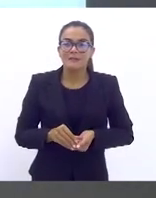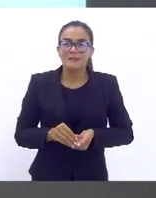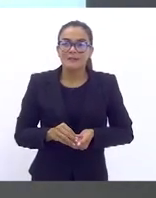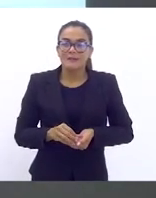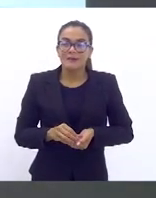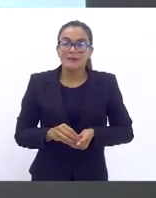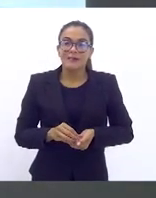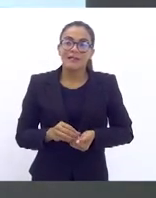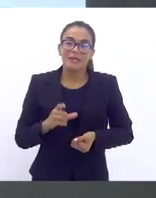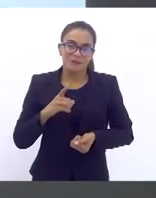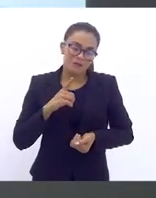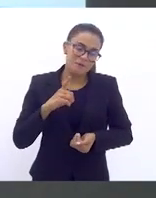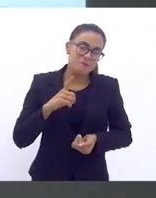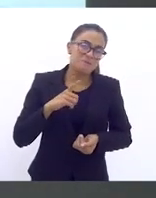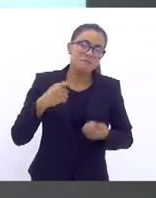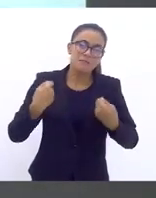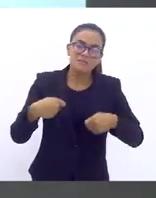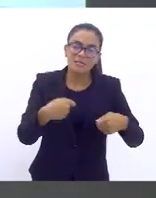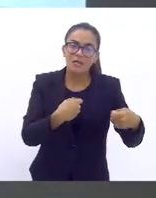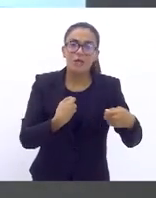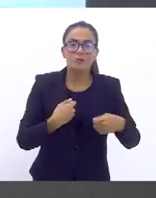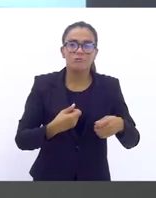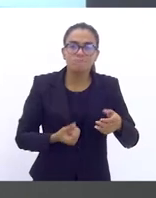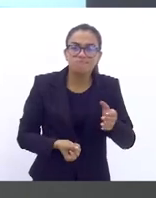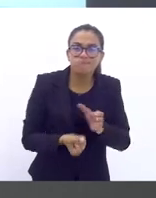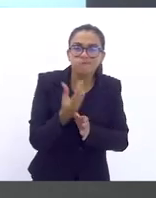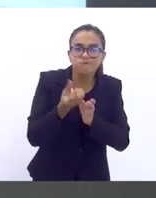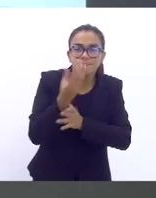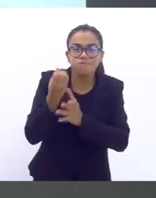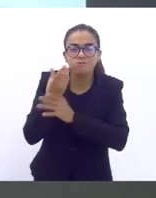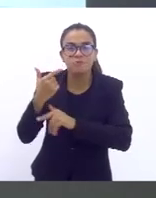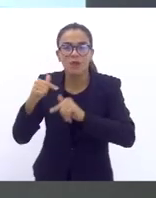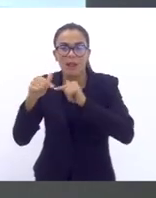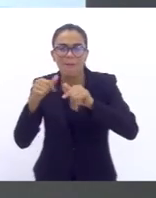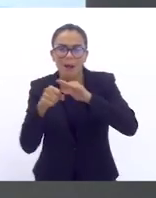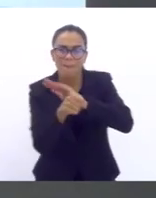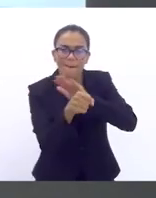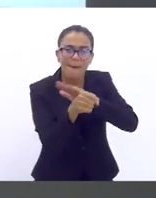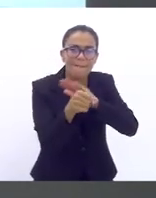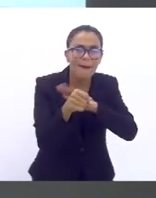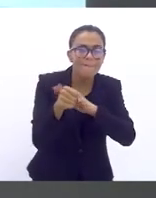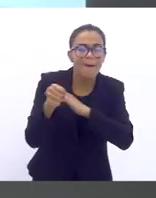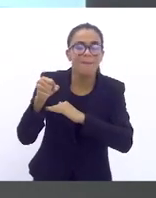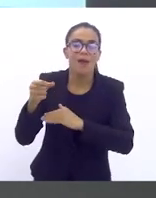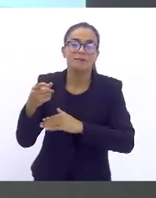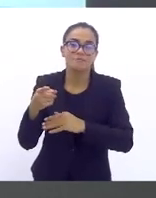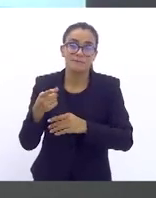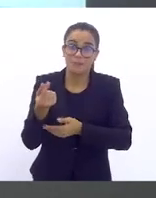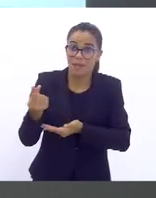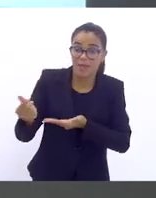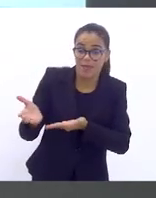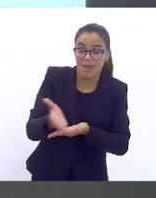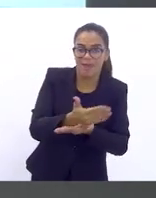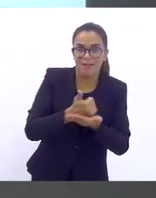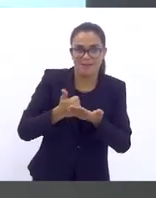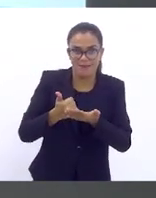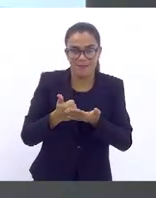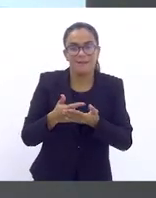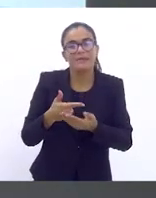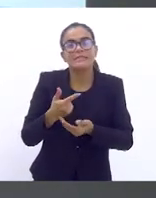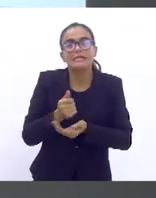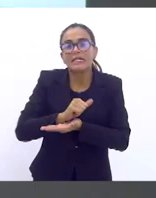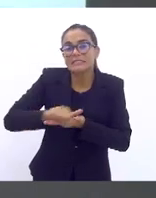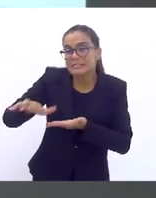os pontos centrais a necessidade de gerar emprego e renda e como a despesa pública e